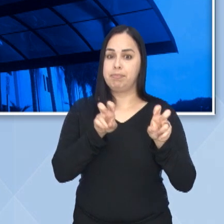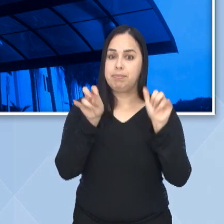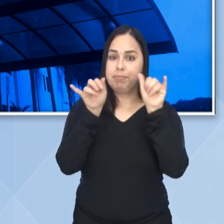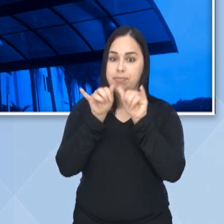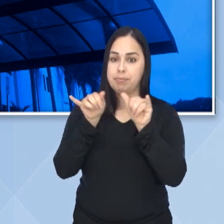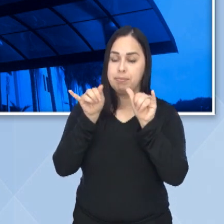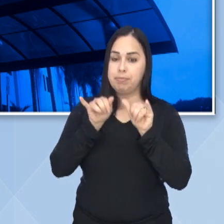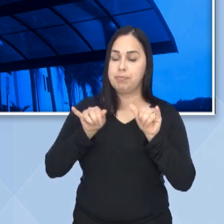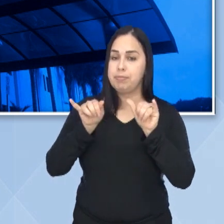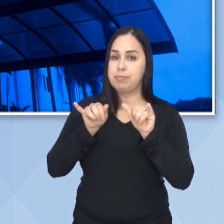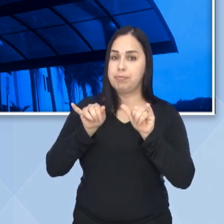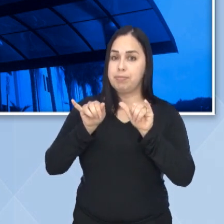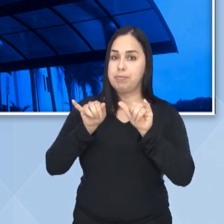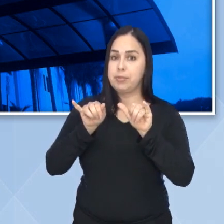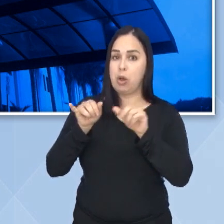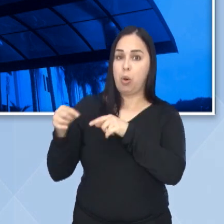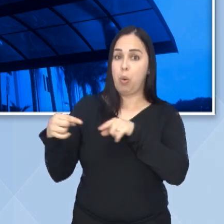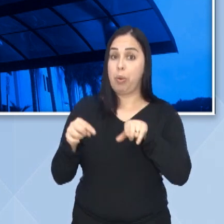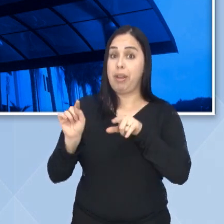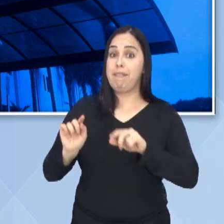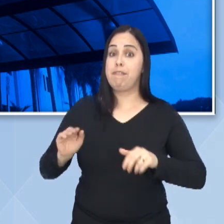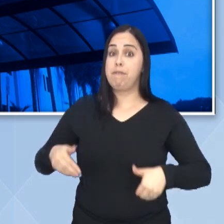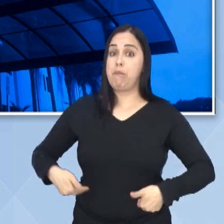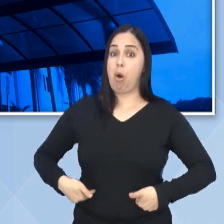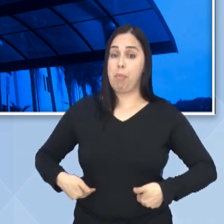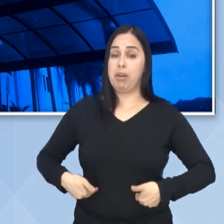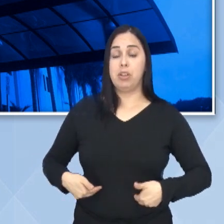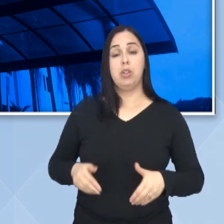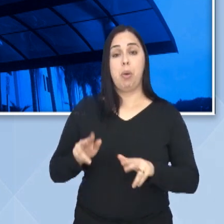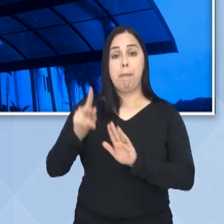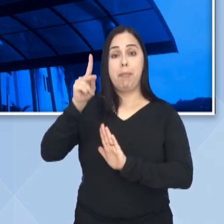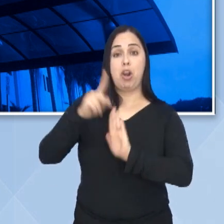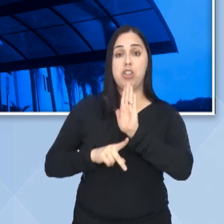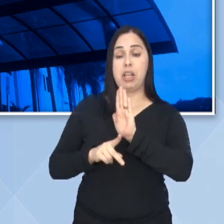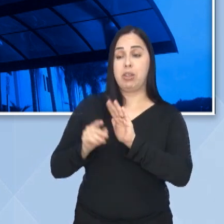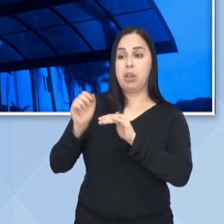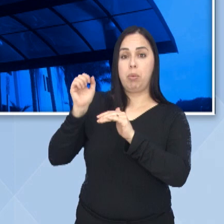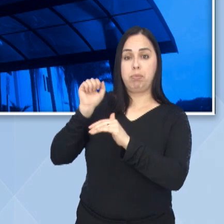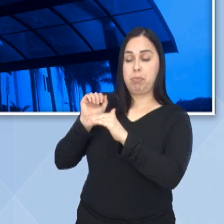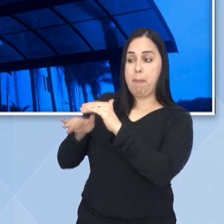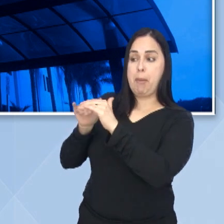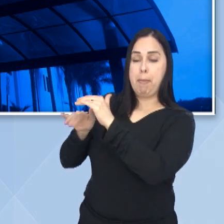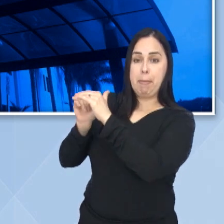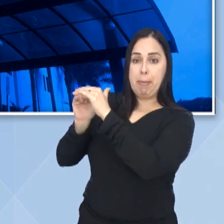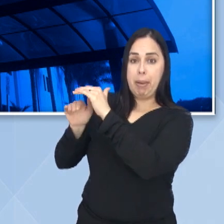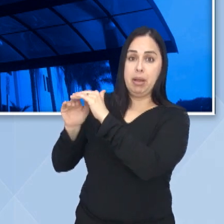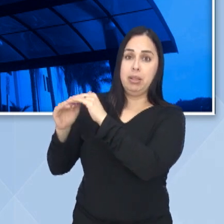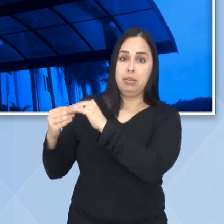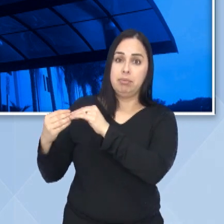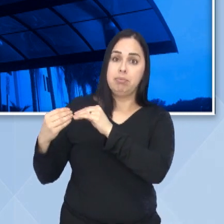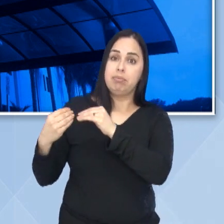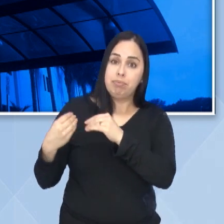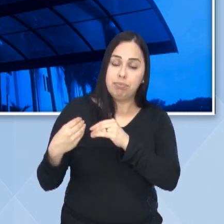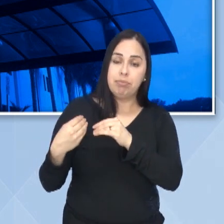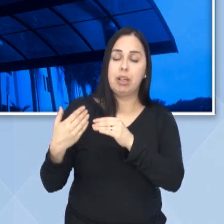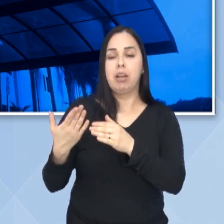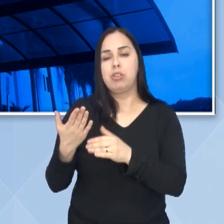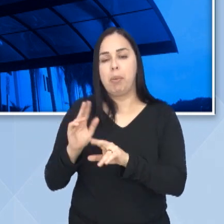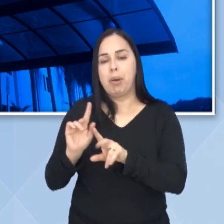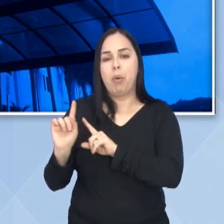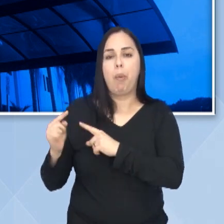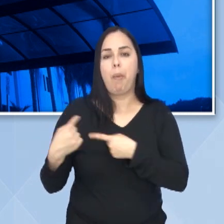campanha da fome. O projeto Fundo Municipal de Combate à Fome, entendeu? Então nós vamos falar um pouquinho. Hoje